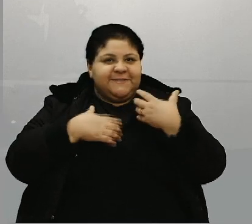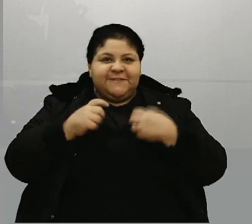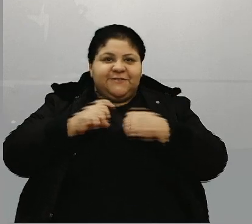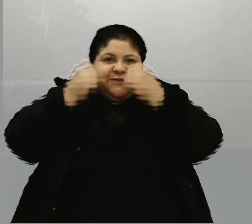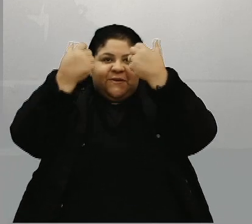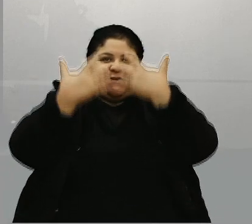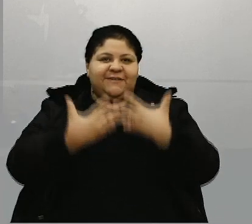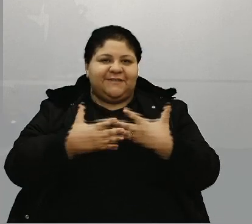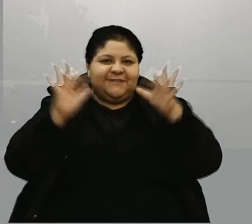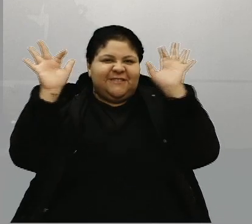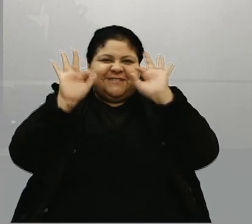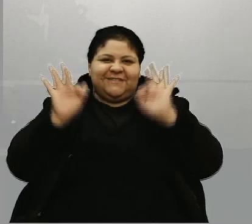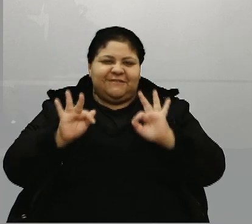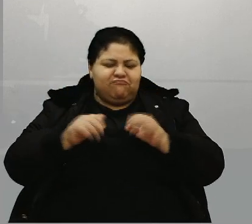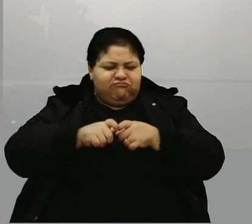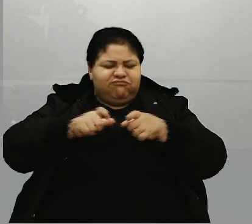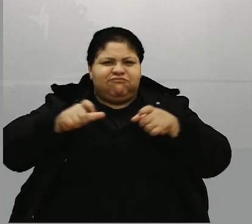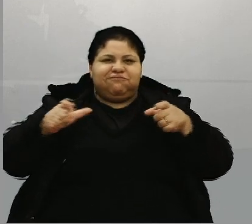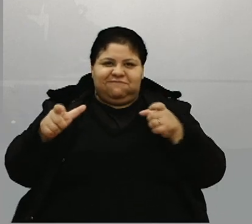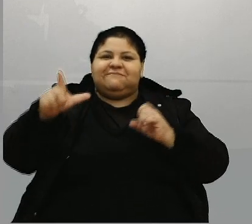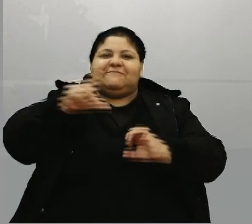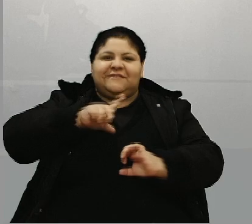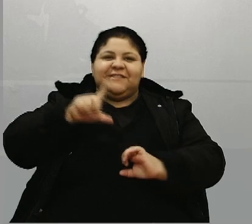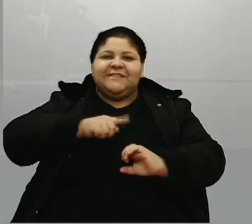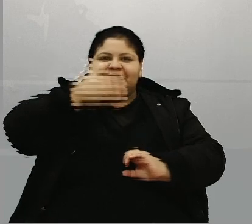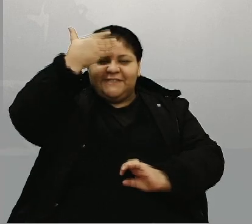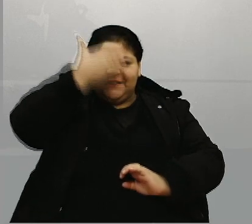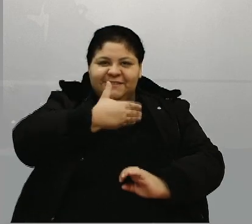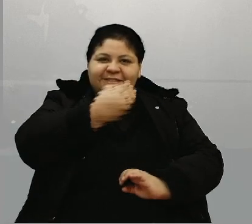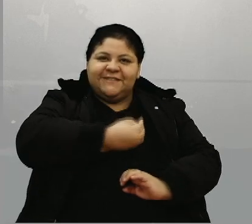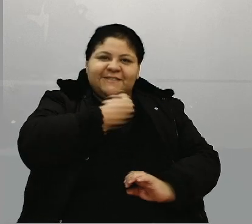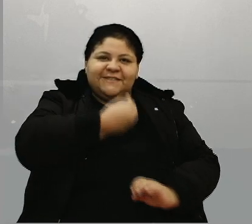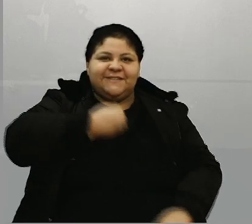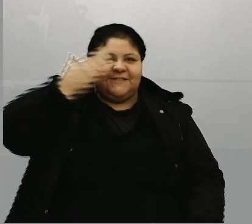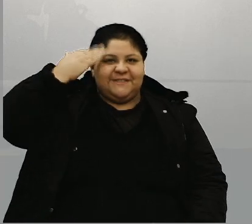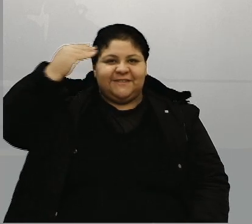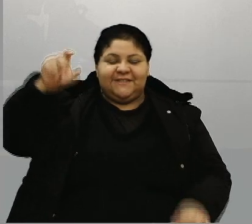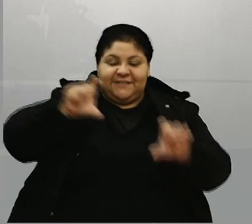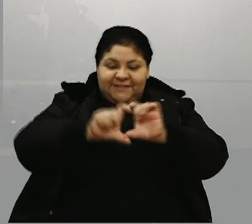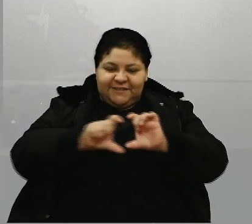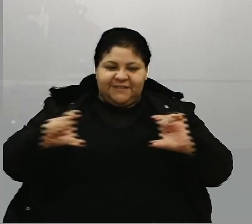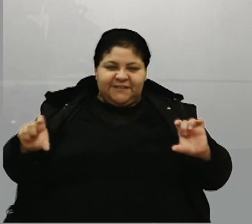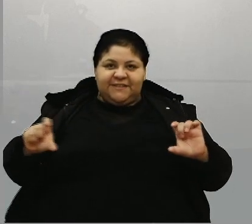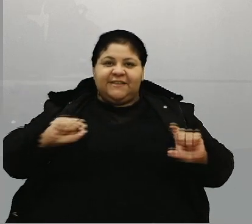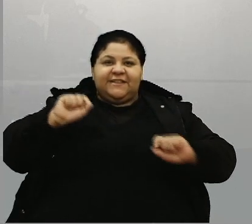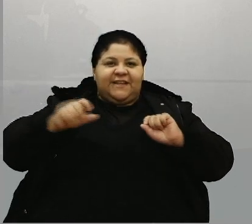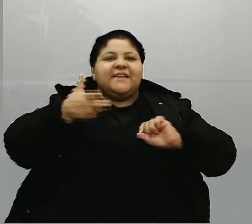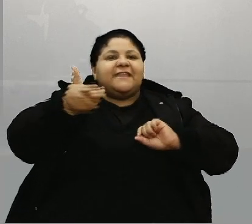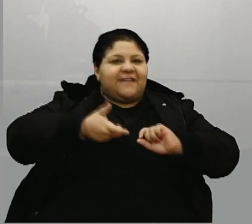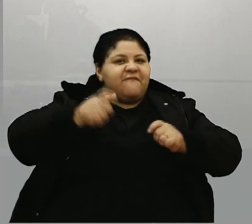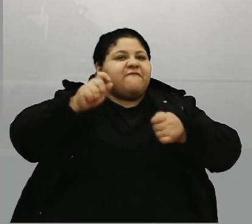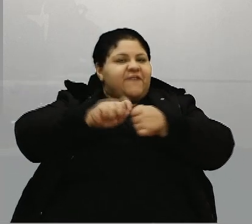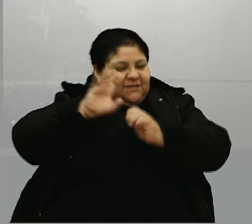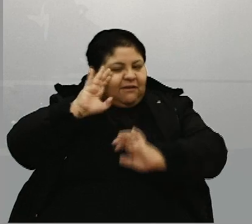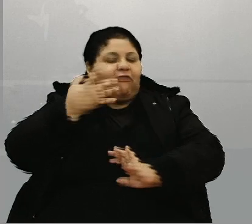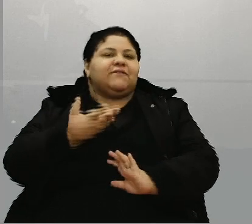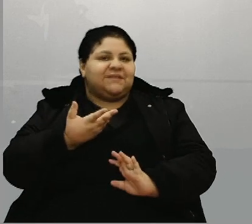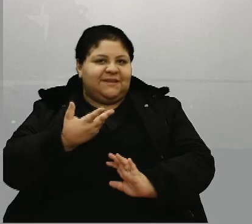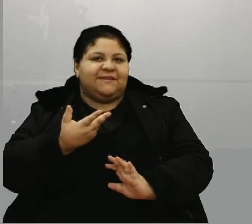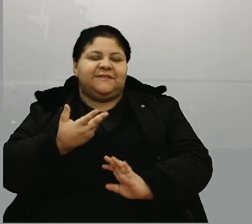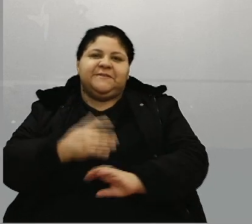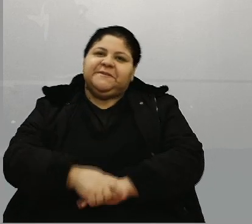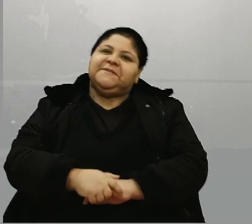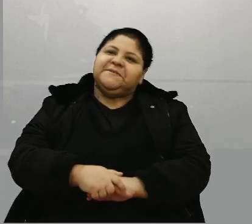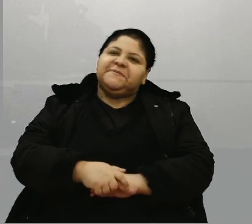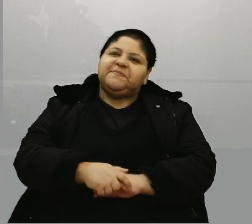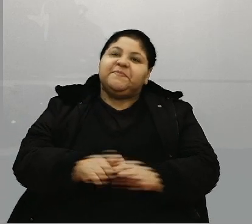a felicidade era enorme. Tivemos a prova viva do famoso ditado que diz: quem quer faz acontecer.